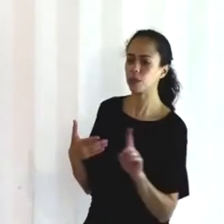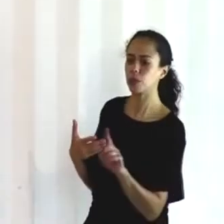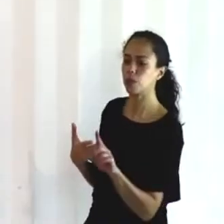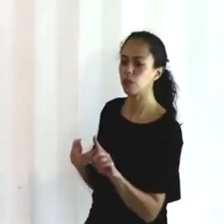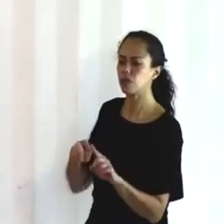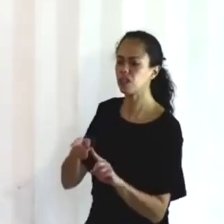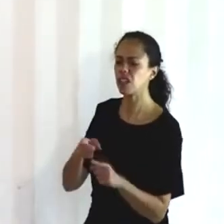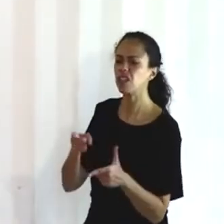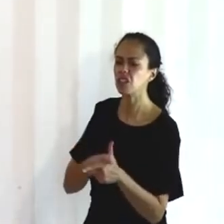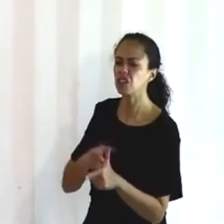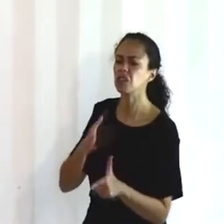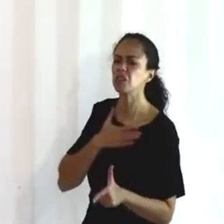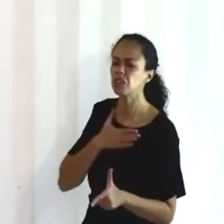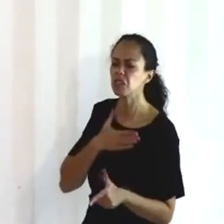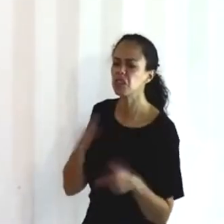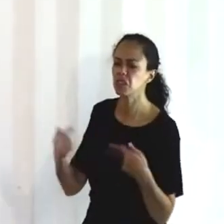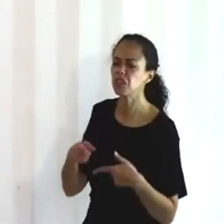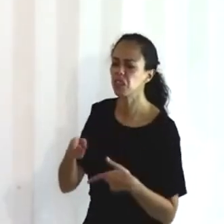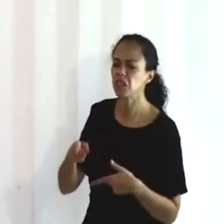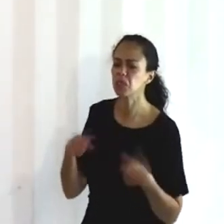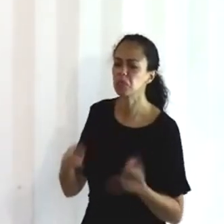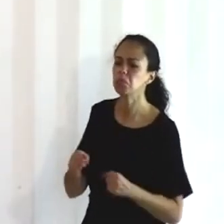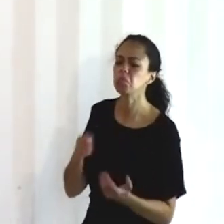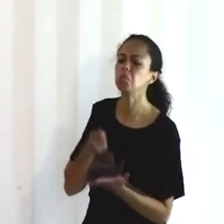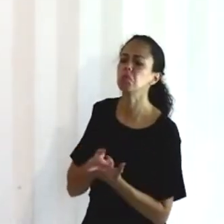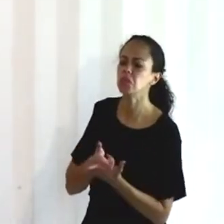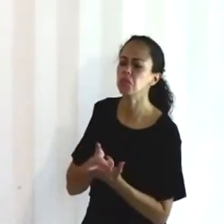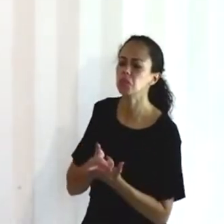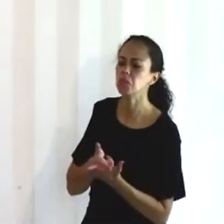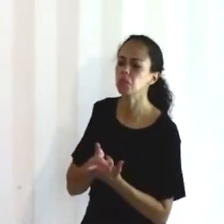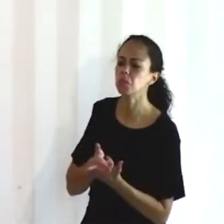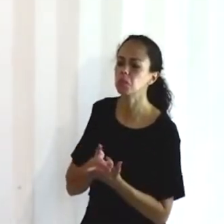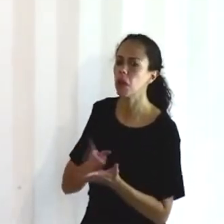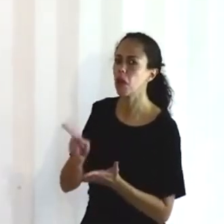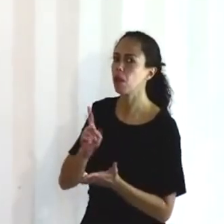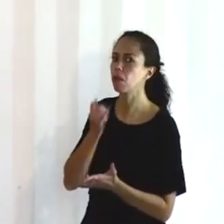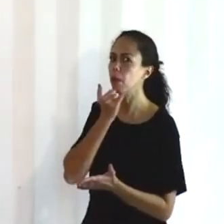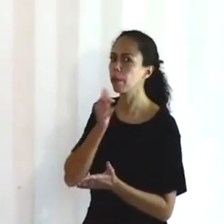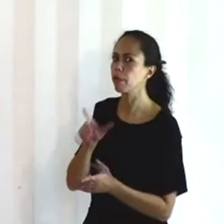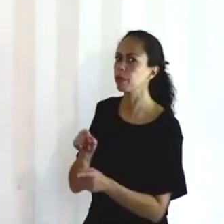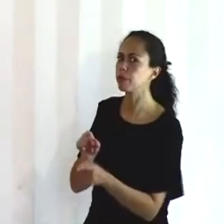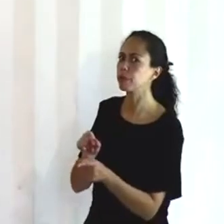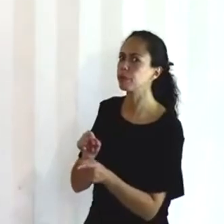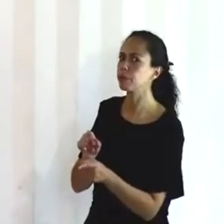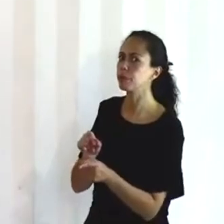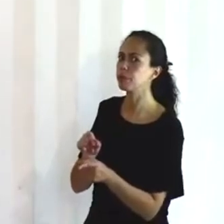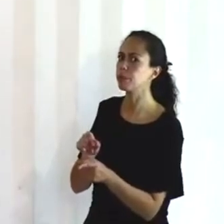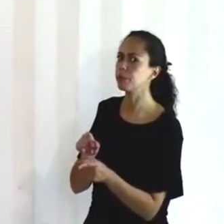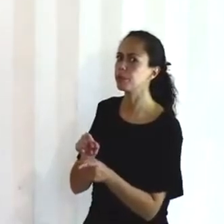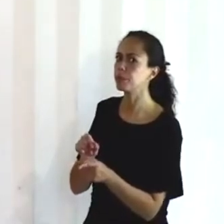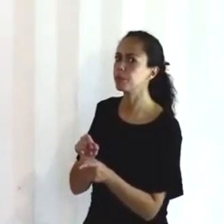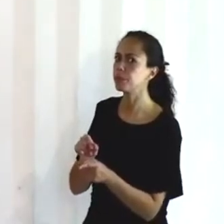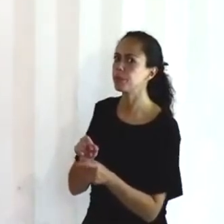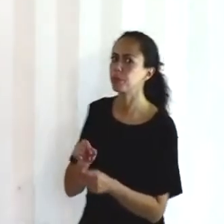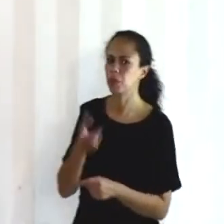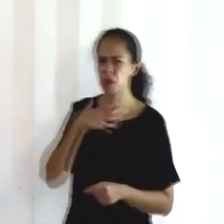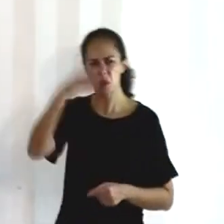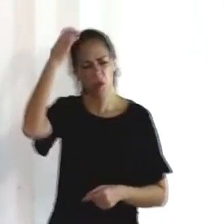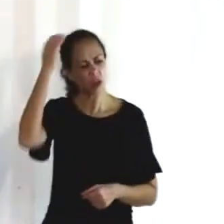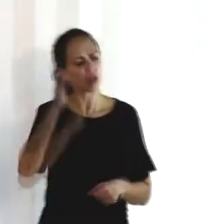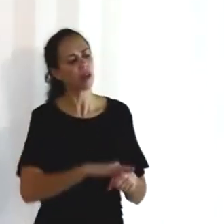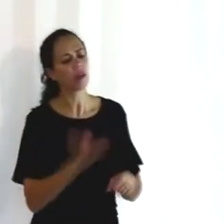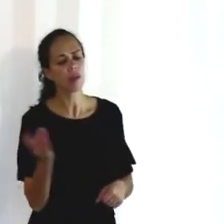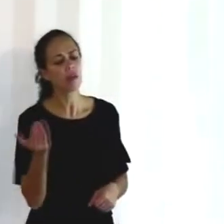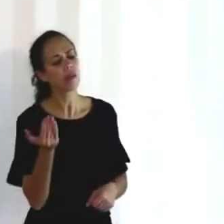perdoou, o que o Senhor fez? Chamou de volta. Então tem muita gente que não consegue levar